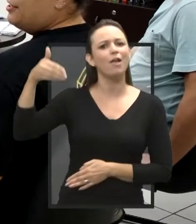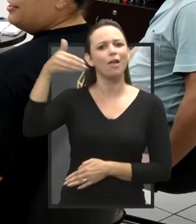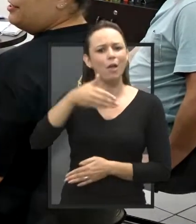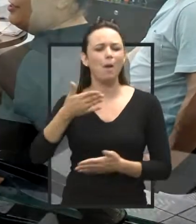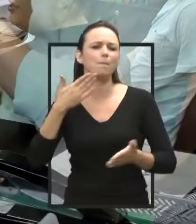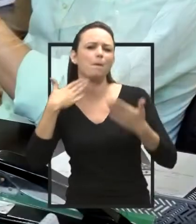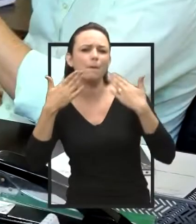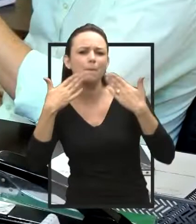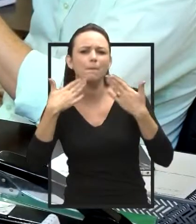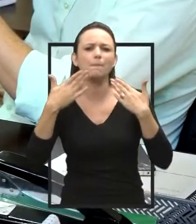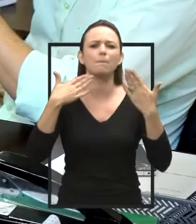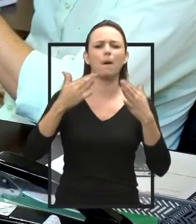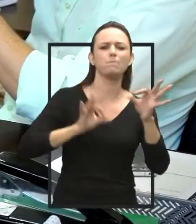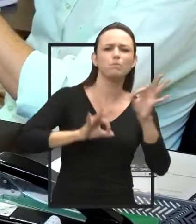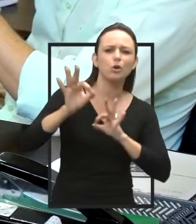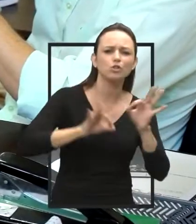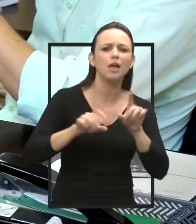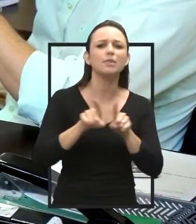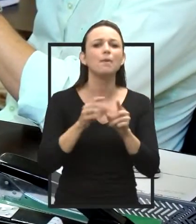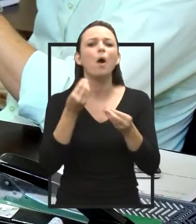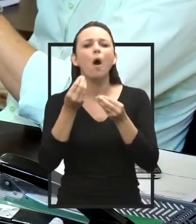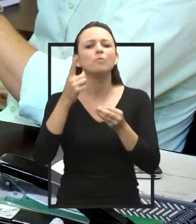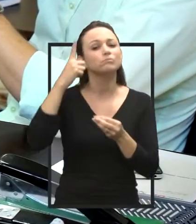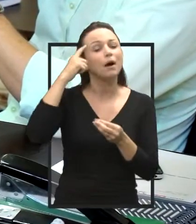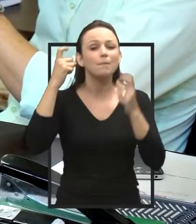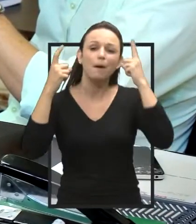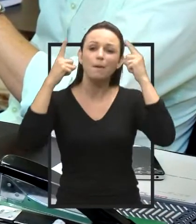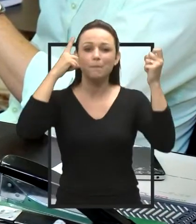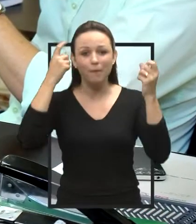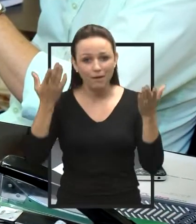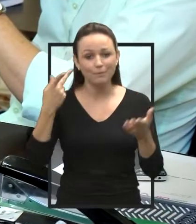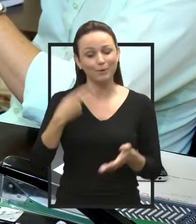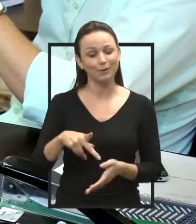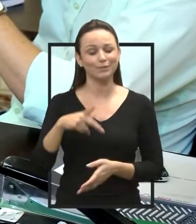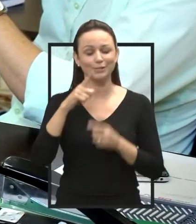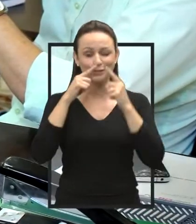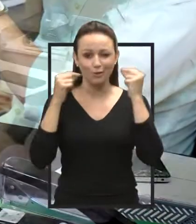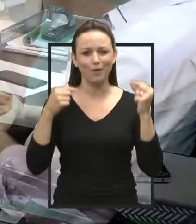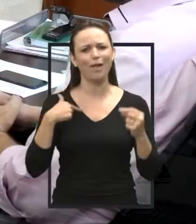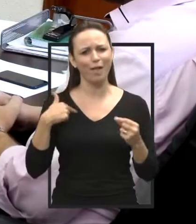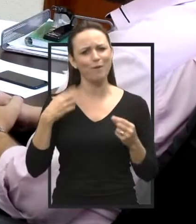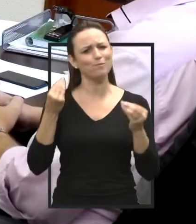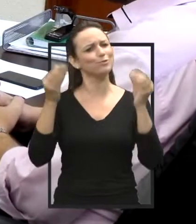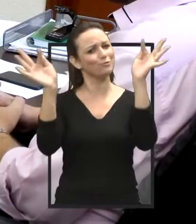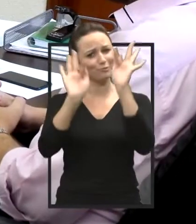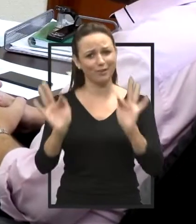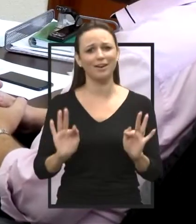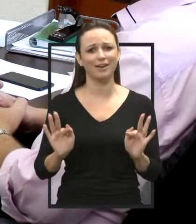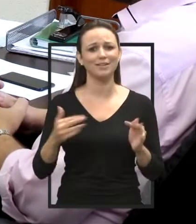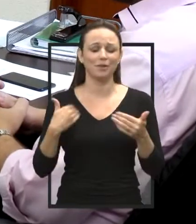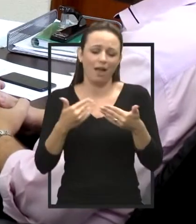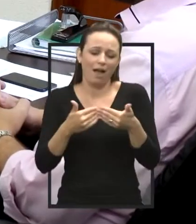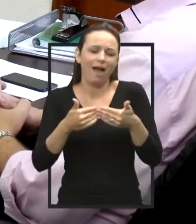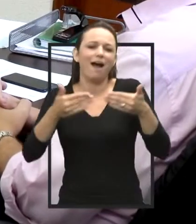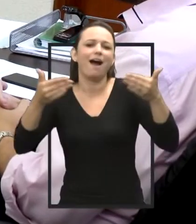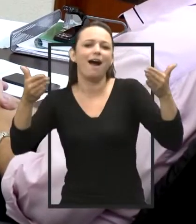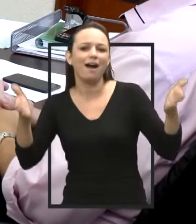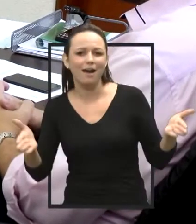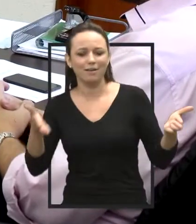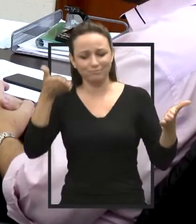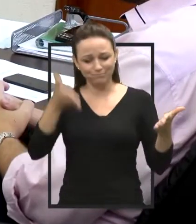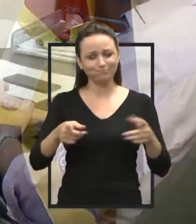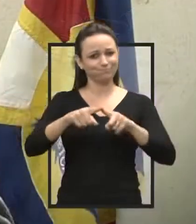para debater projetos e rumos para a nossa cidade. Eu fico feliz por ter aberto as portas